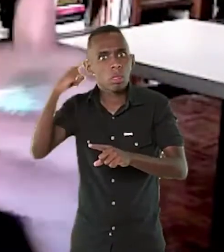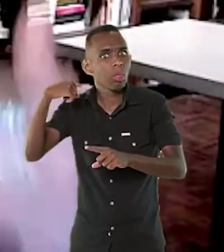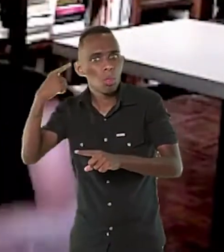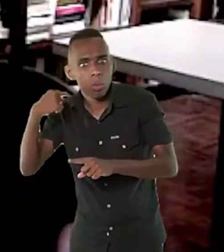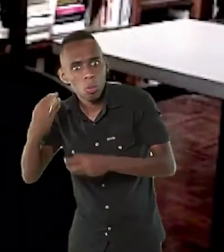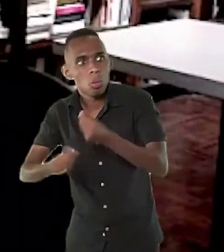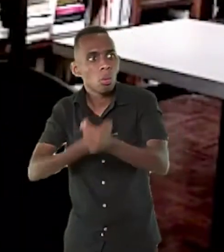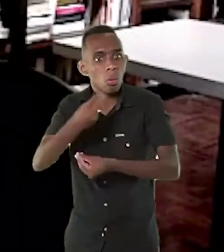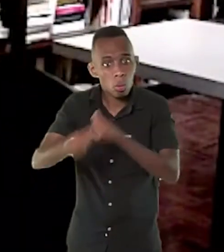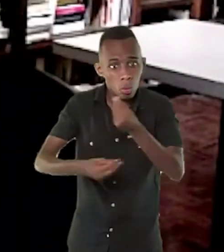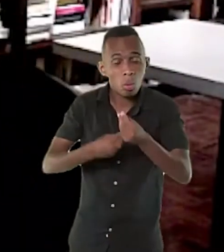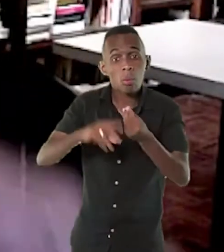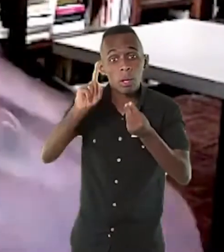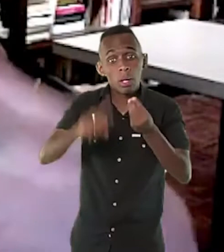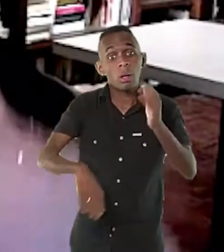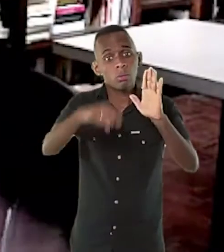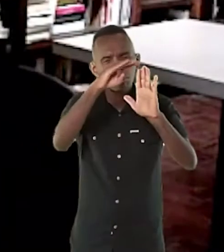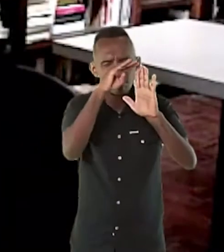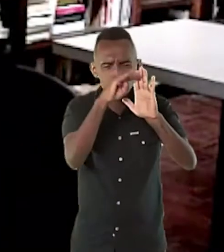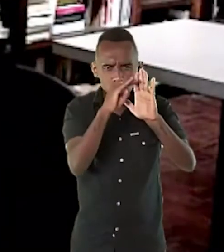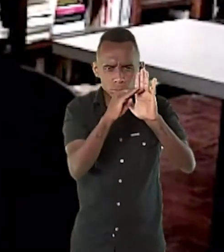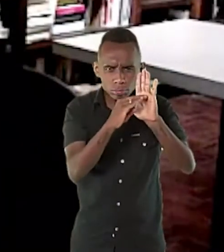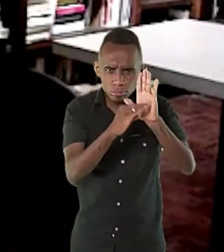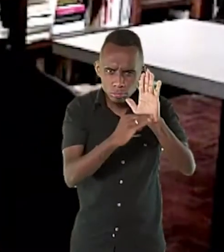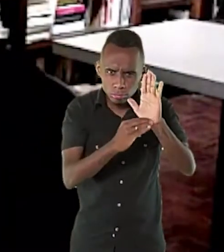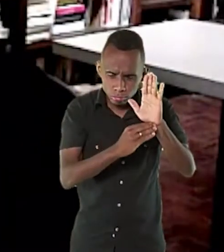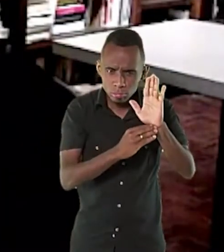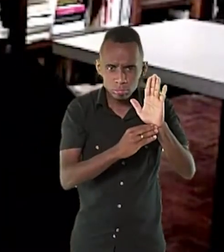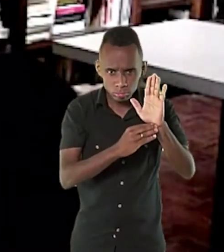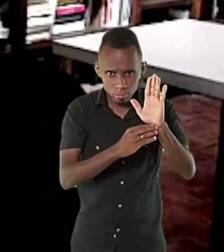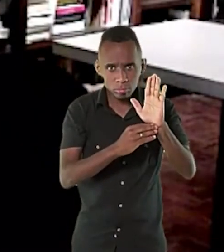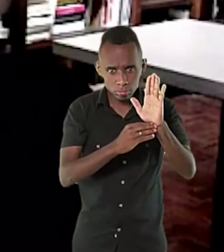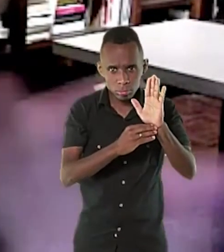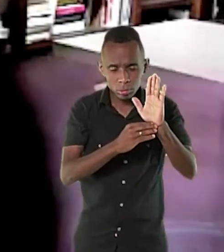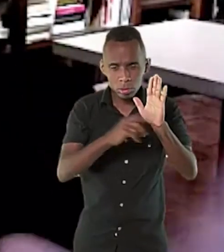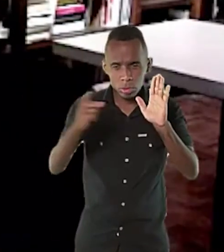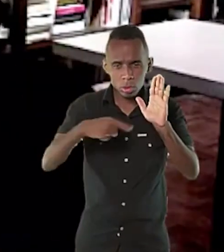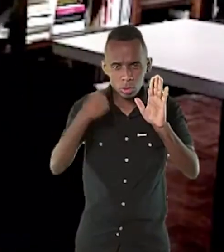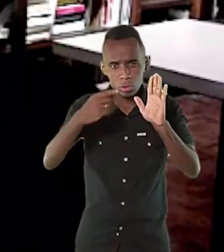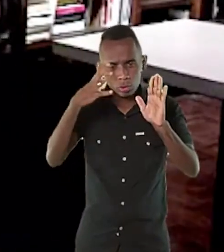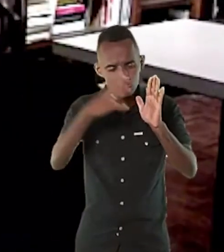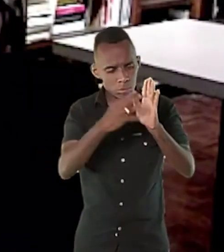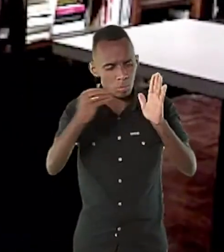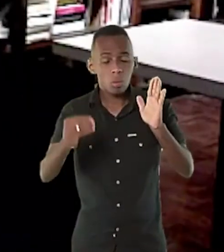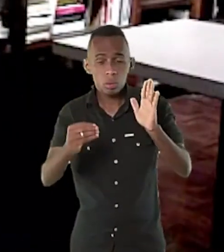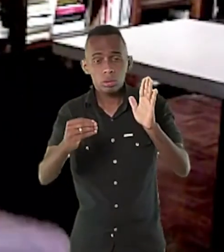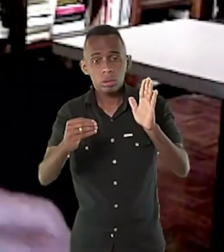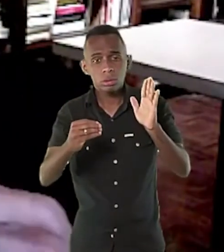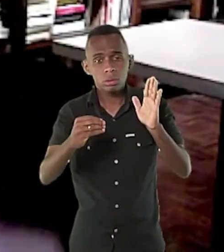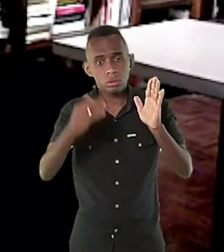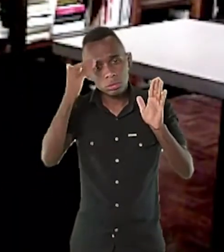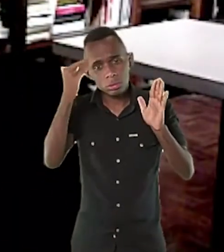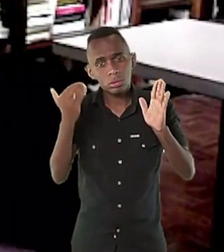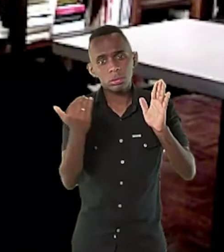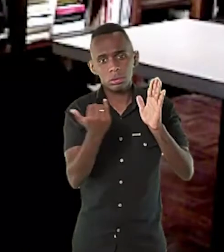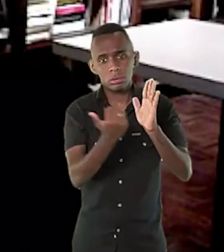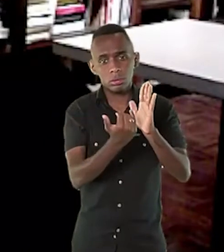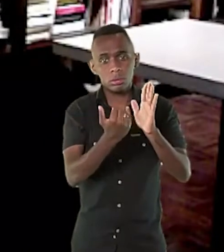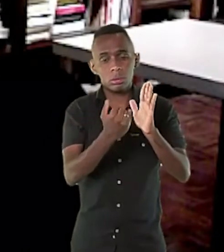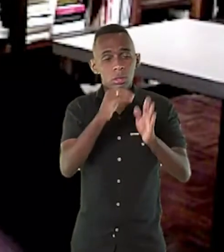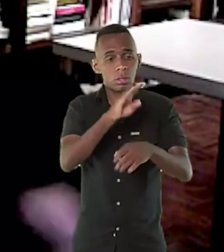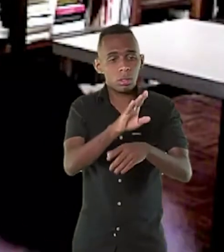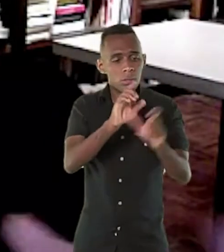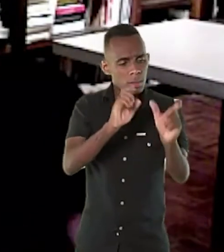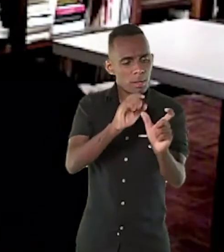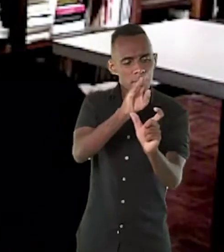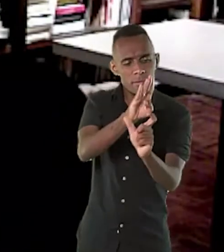carta programática que define a nossa subjetividade, que é essa